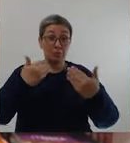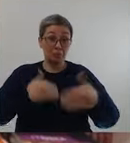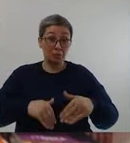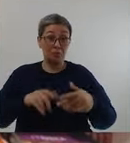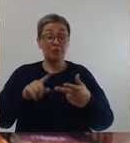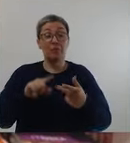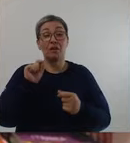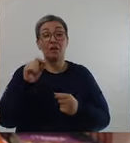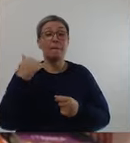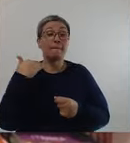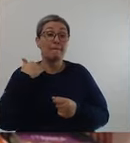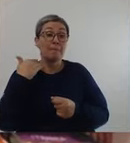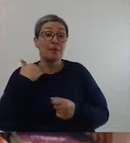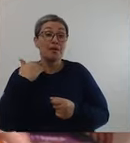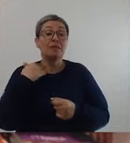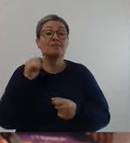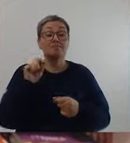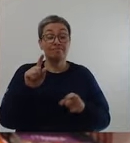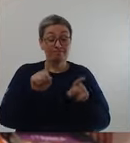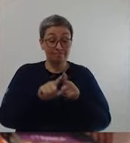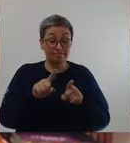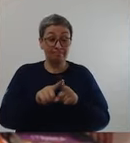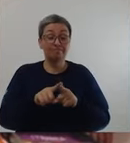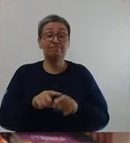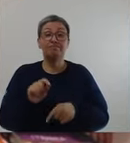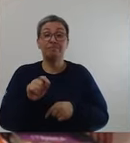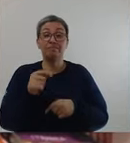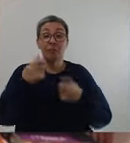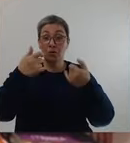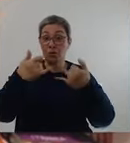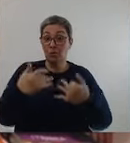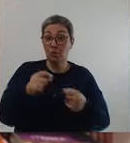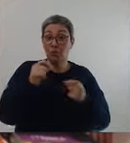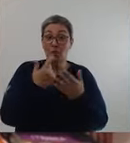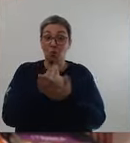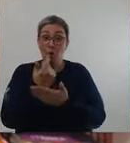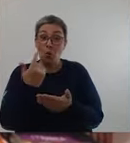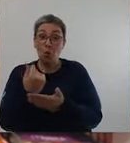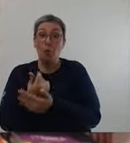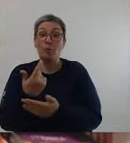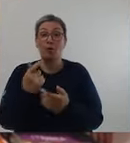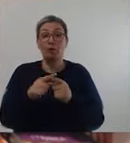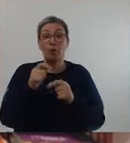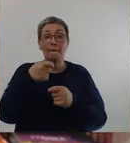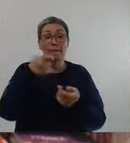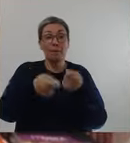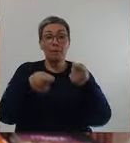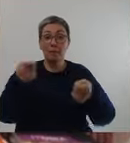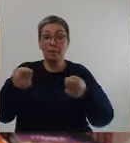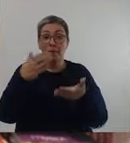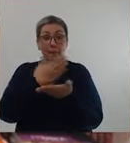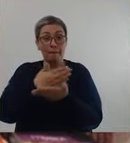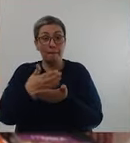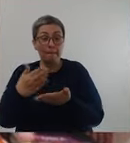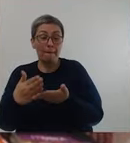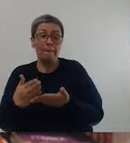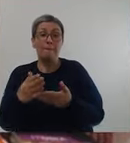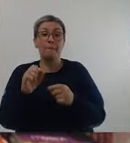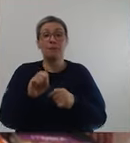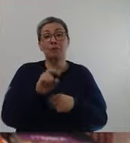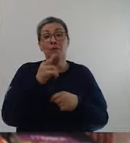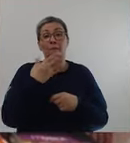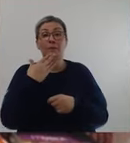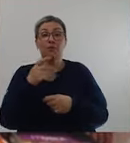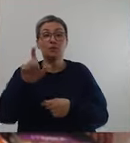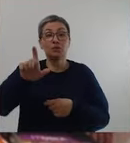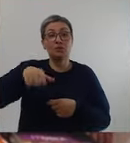né? Quando você for abrir conta em banco, lembra que a gente falou disso? Quando você for fazer compras aí, for pagar, for parcelar,